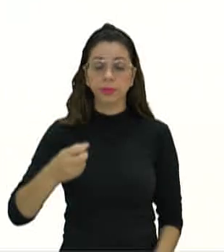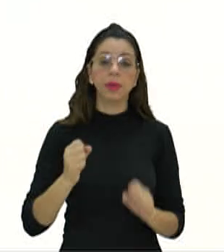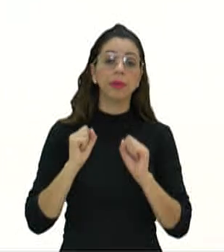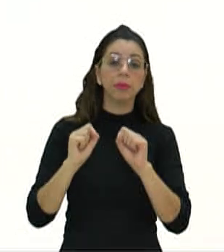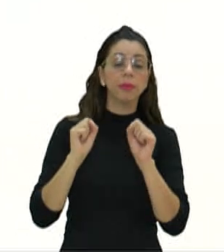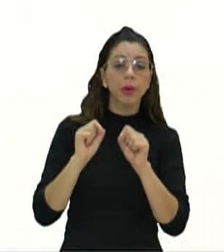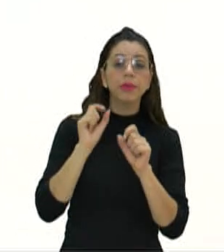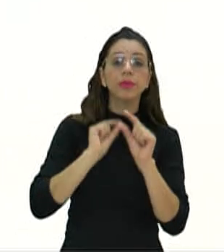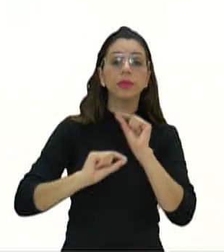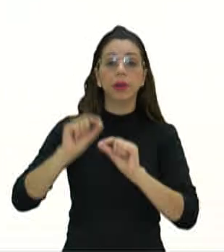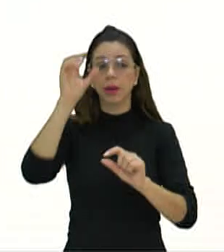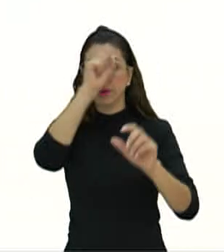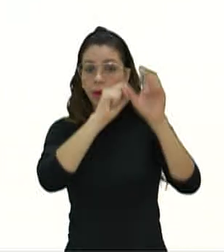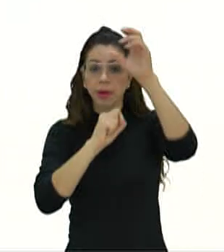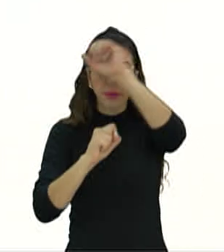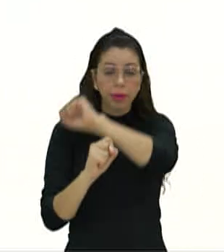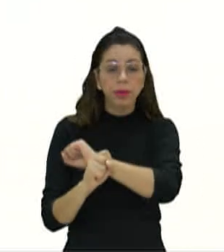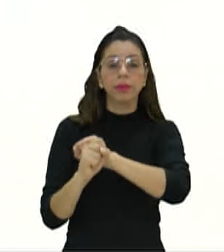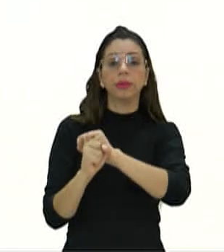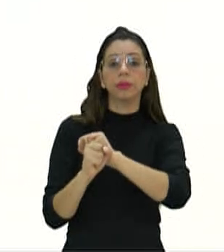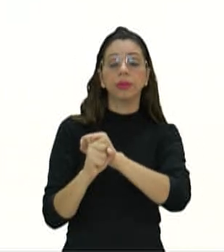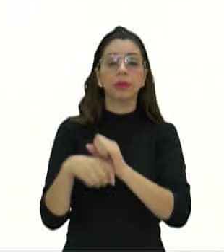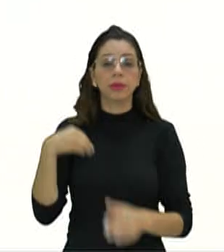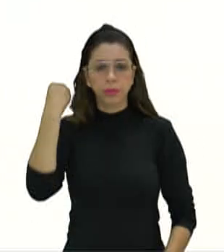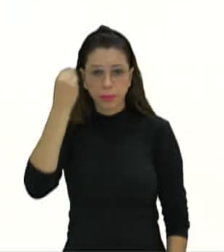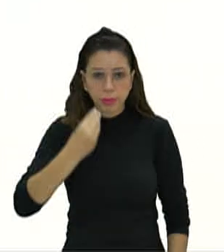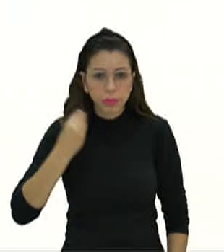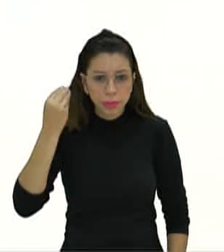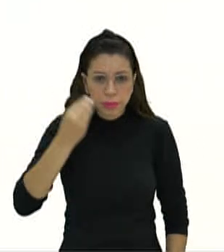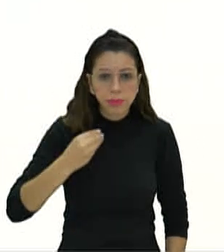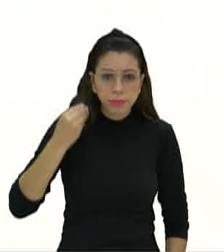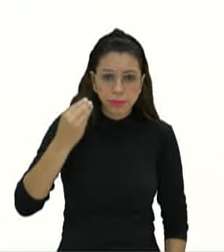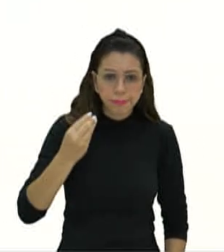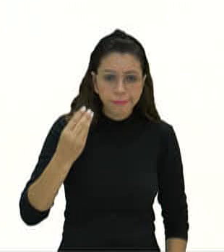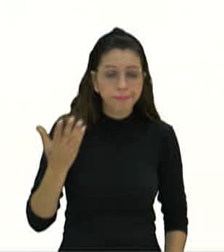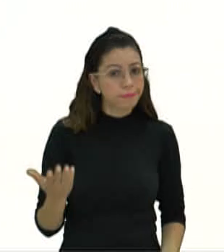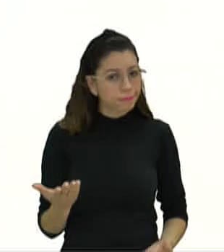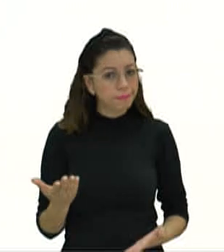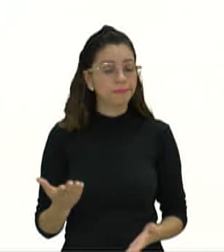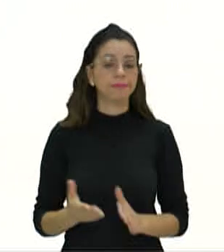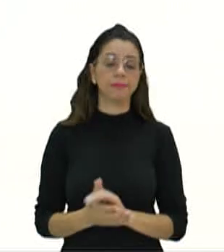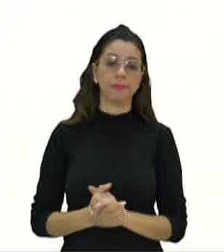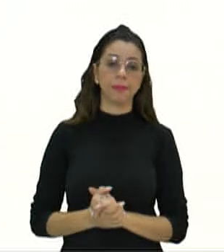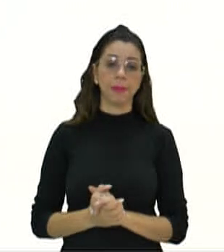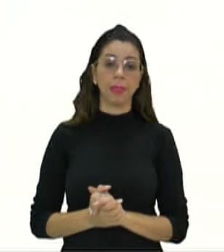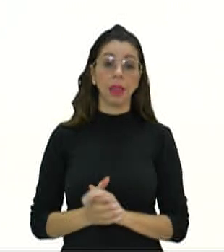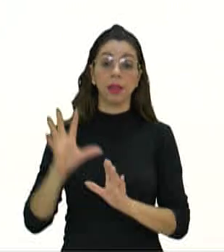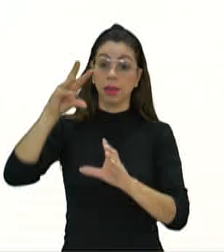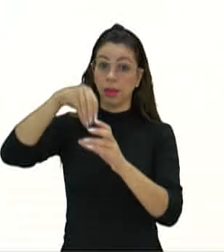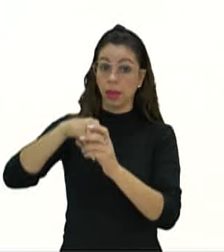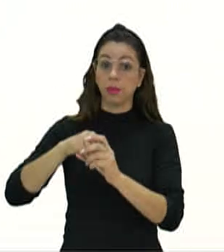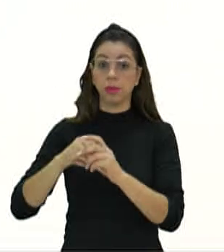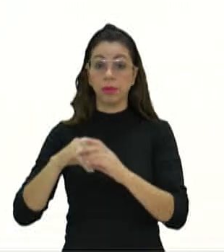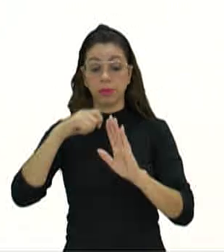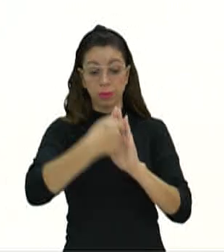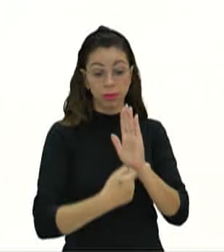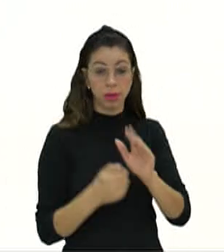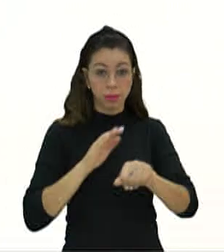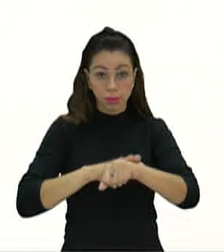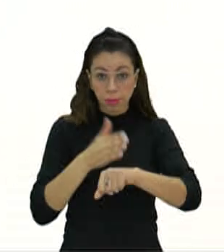podemos aprender das nossas experiências, através das nossas experiências? Tá tudo no texto ali. Bora lá, vou dar um